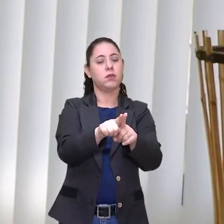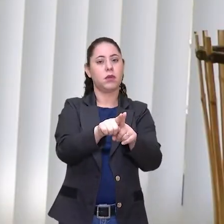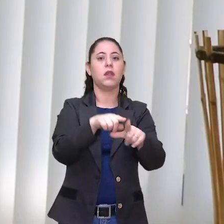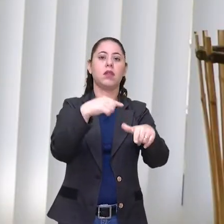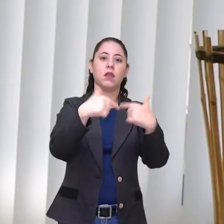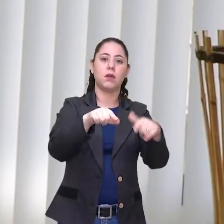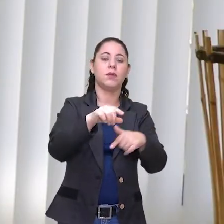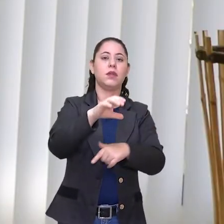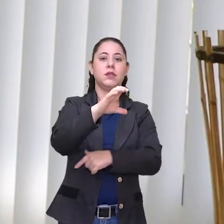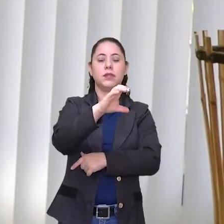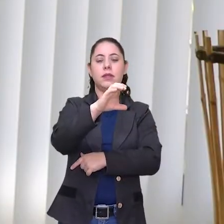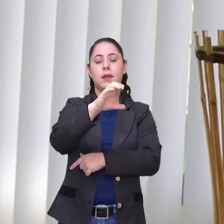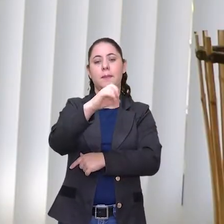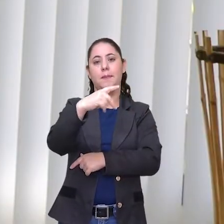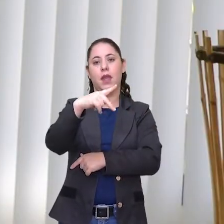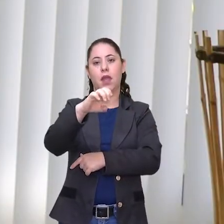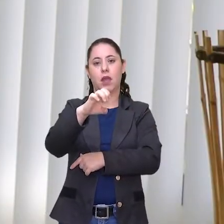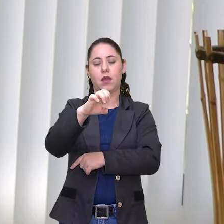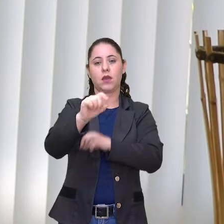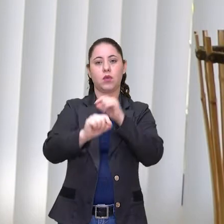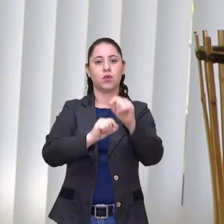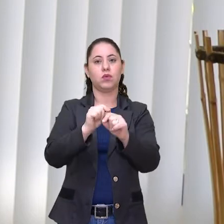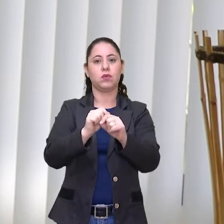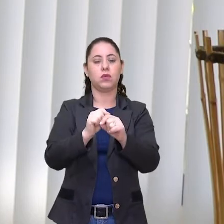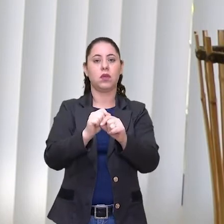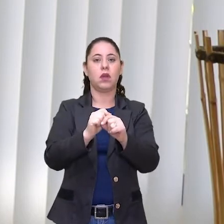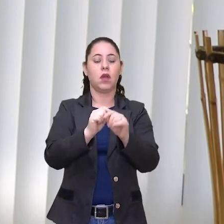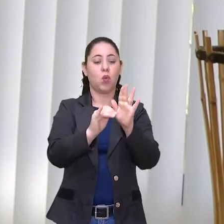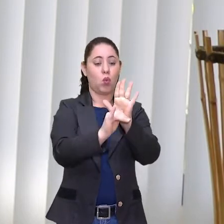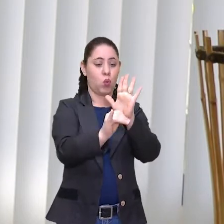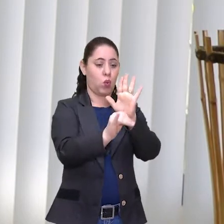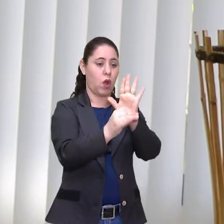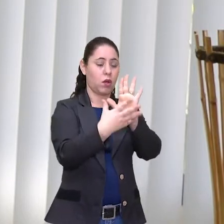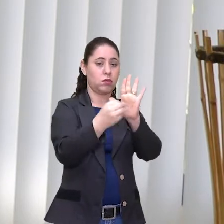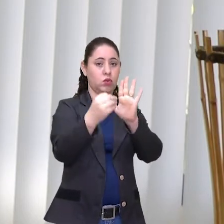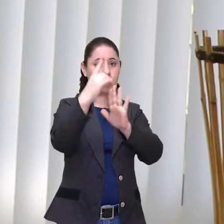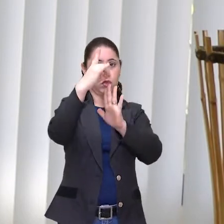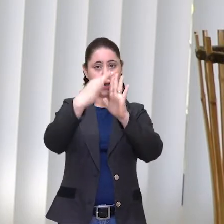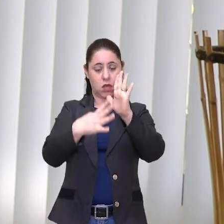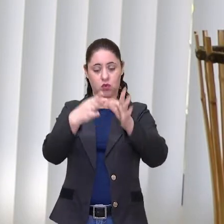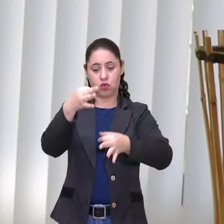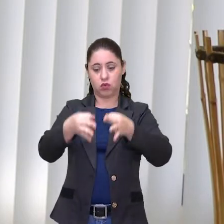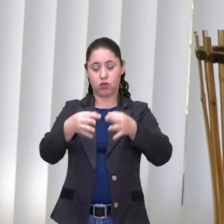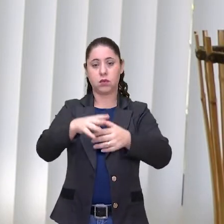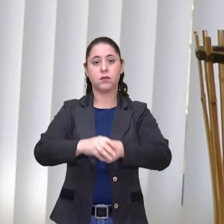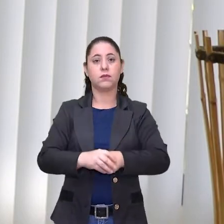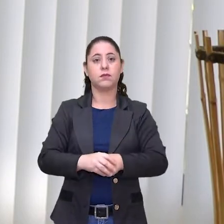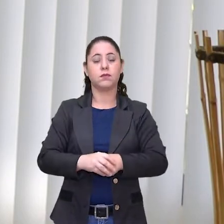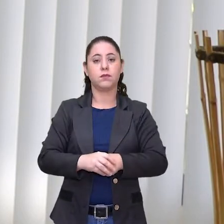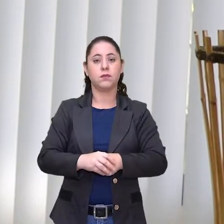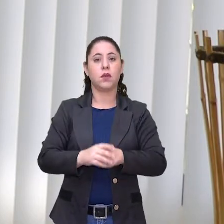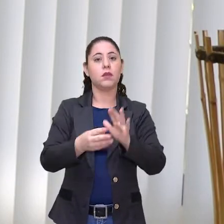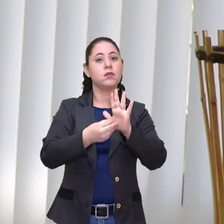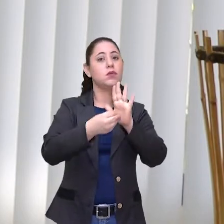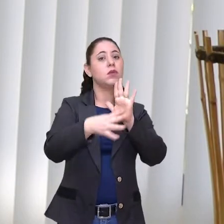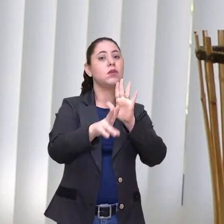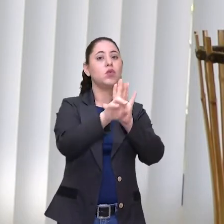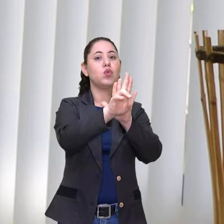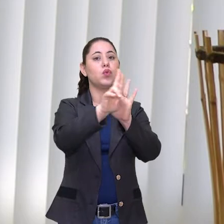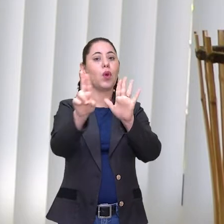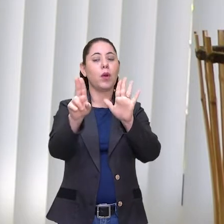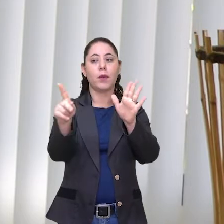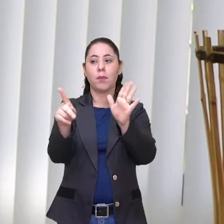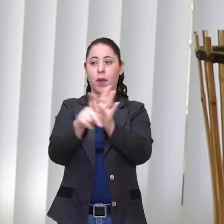também atua a CPE, né, com a publicação do edital no Diário da Justiça, o encaminhamento